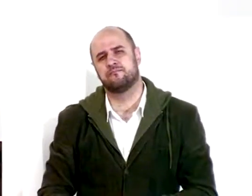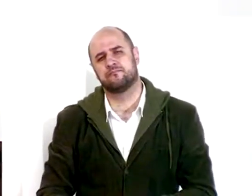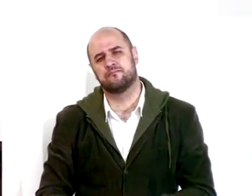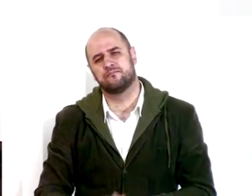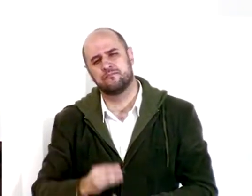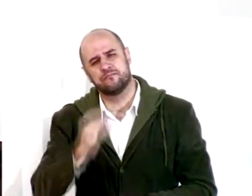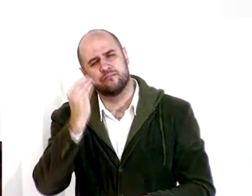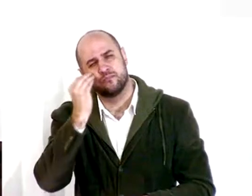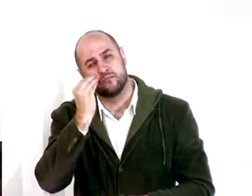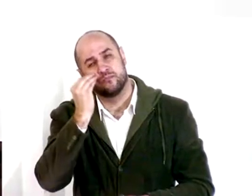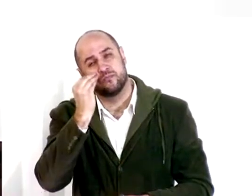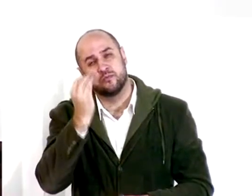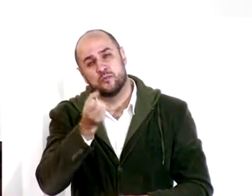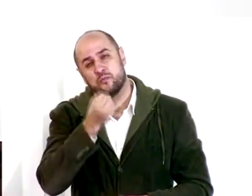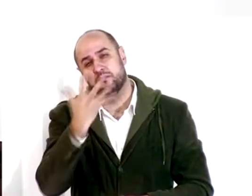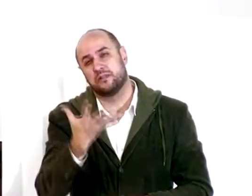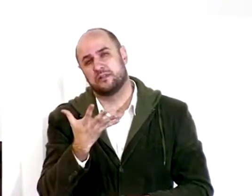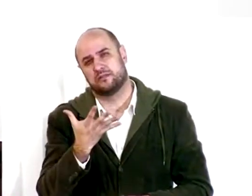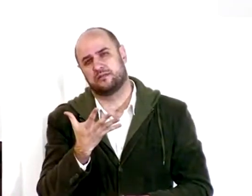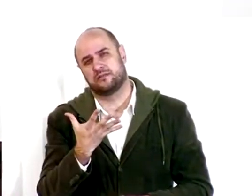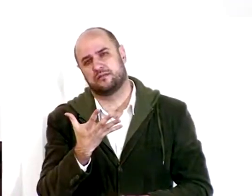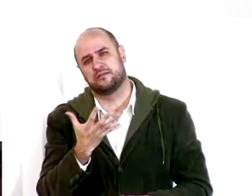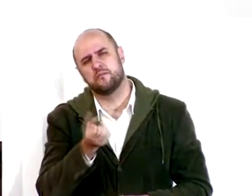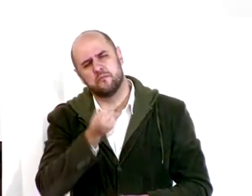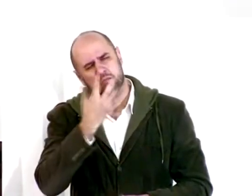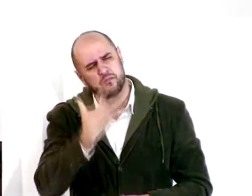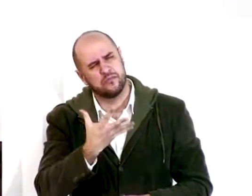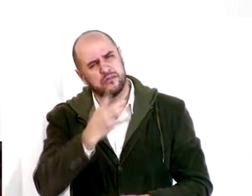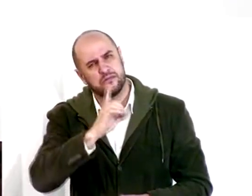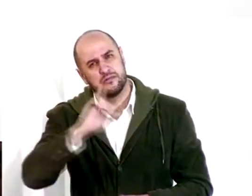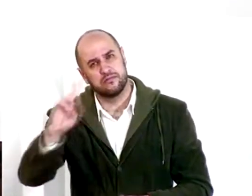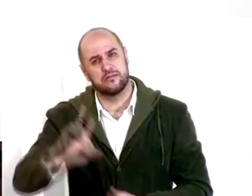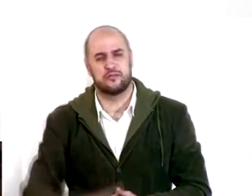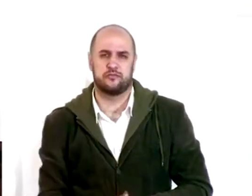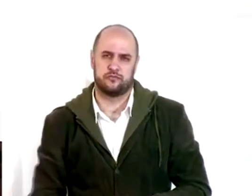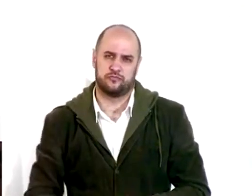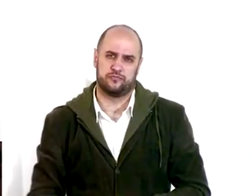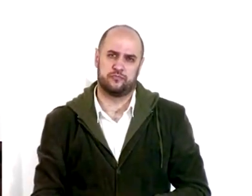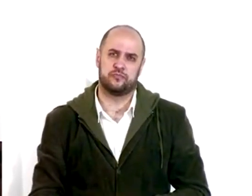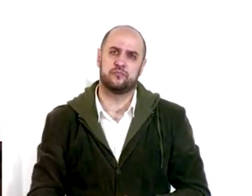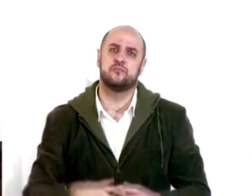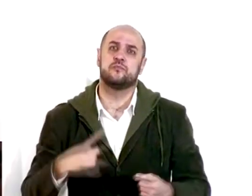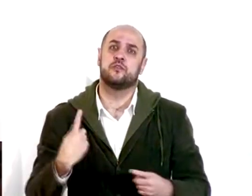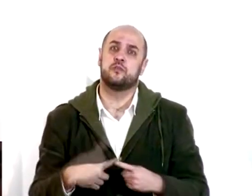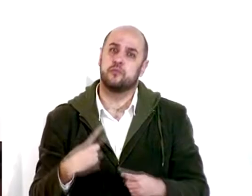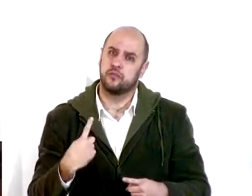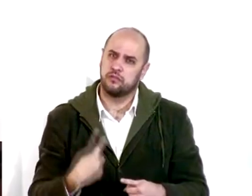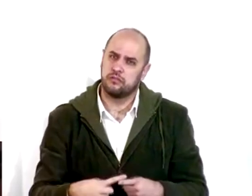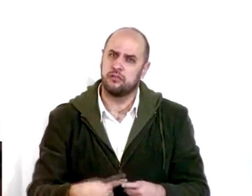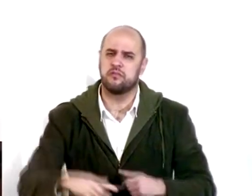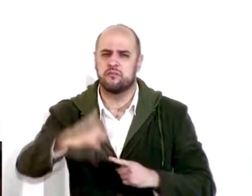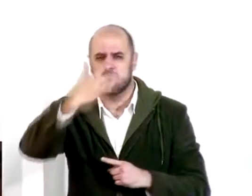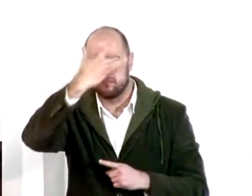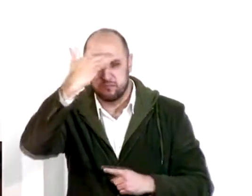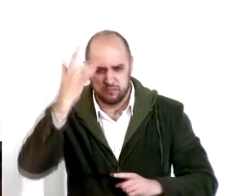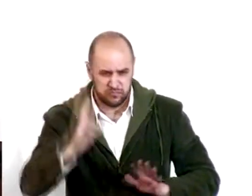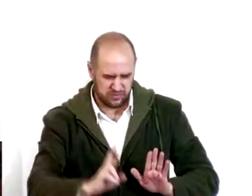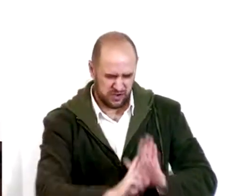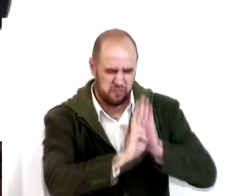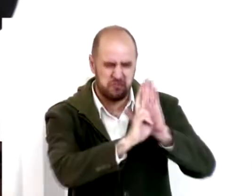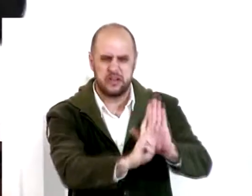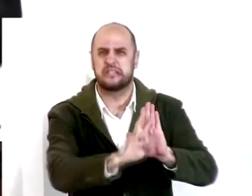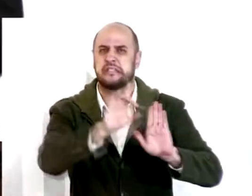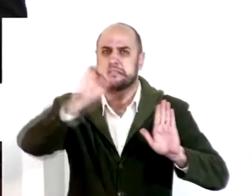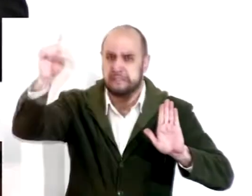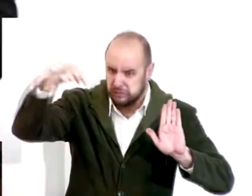usufruímos o bem, as benesses de Deus. Porque eles deveriam ser representantes de Deus,